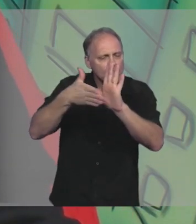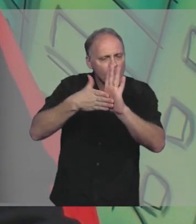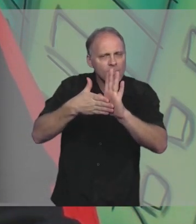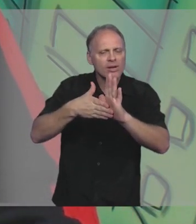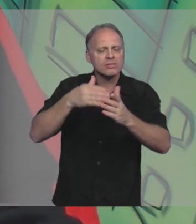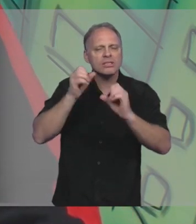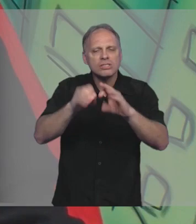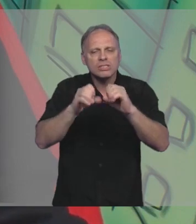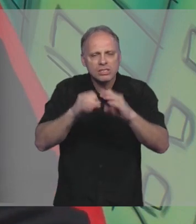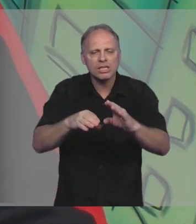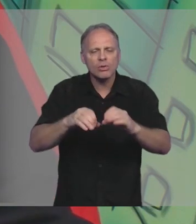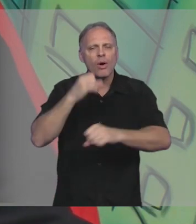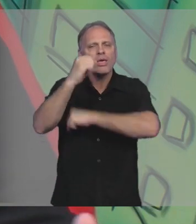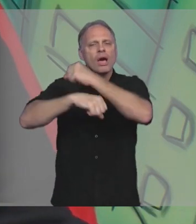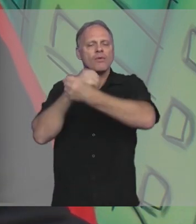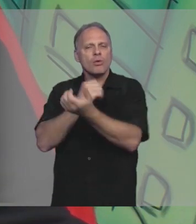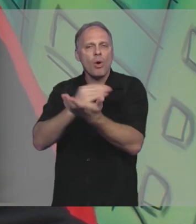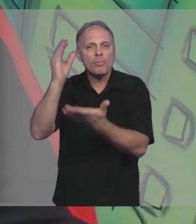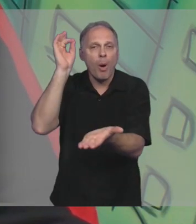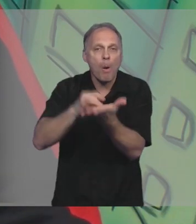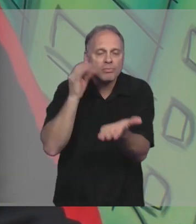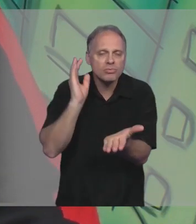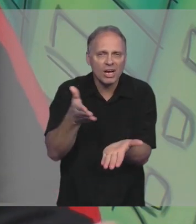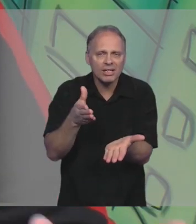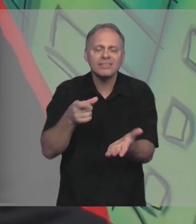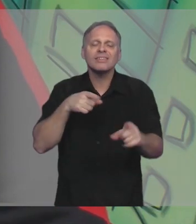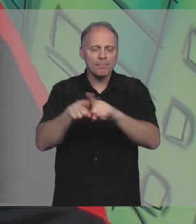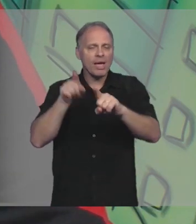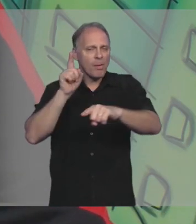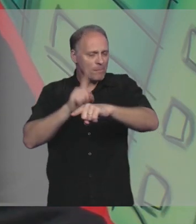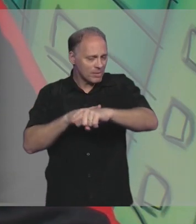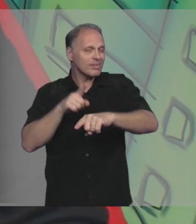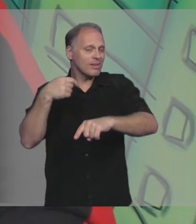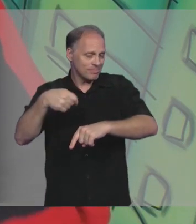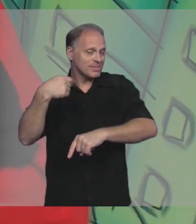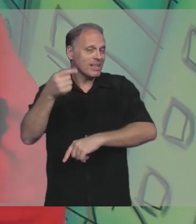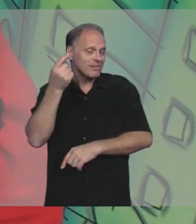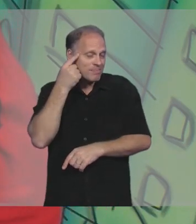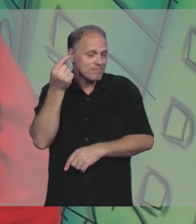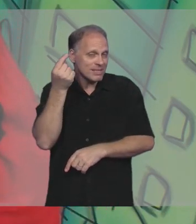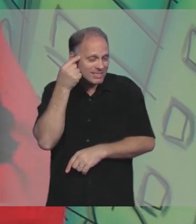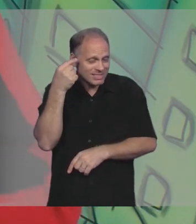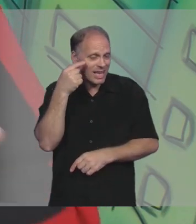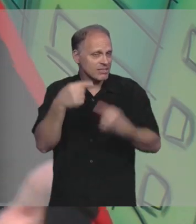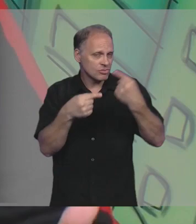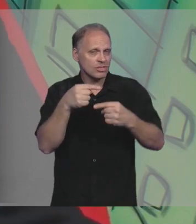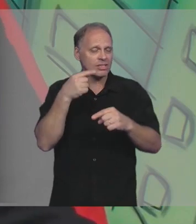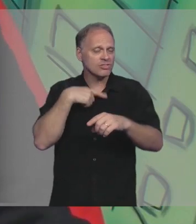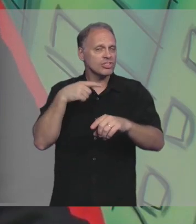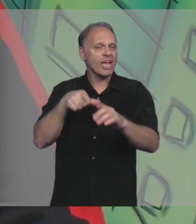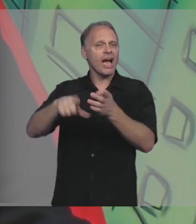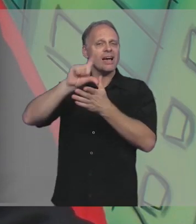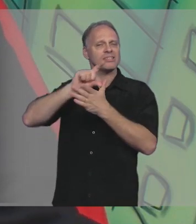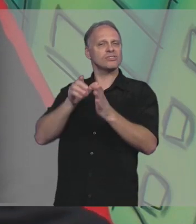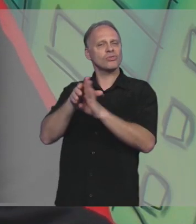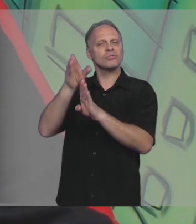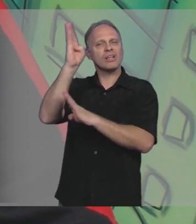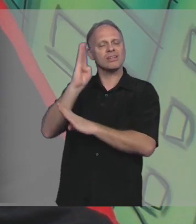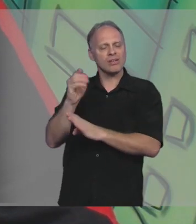implementar do ano que vem. Este é um processo que também requereria um tempo de amadurecimento, tá? Que é o que foi previsto no Conselho